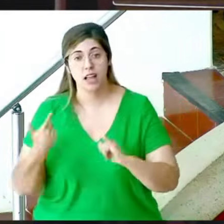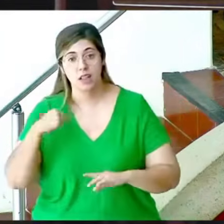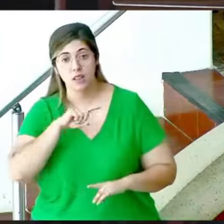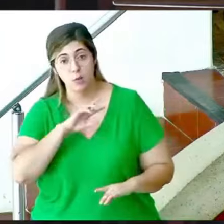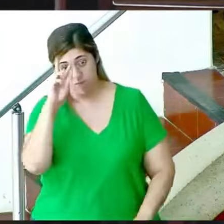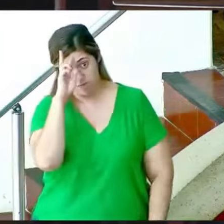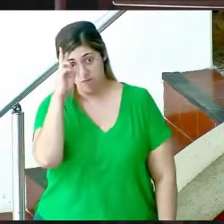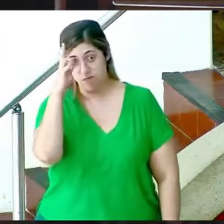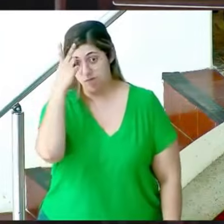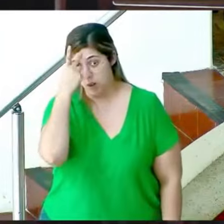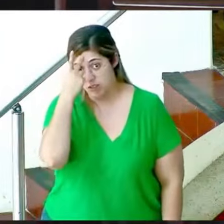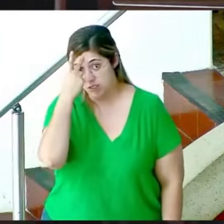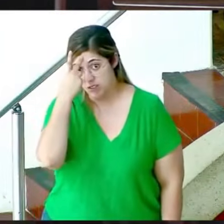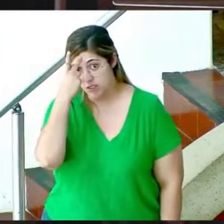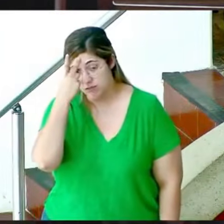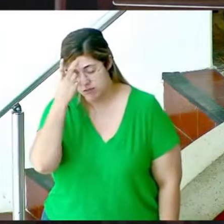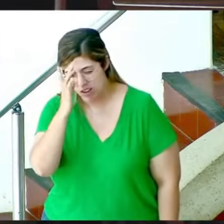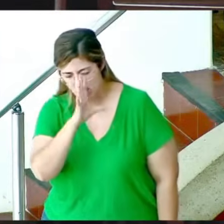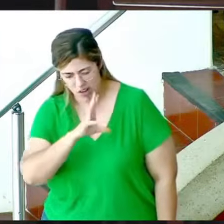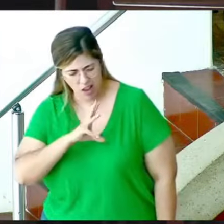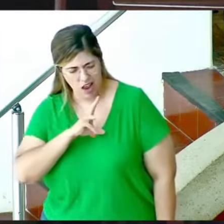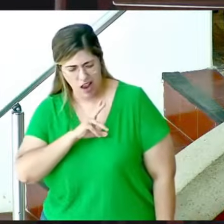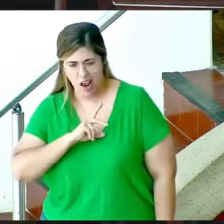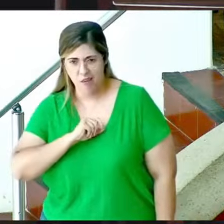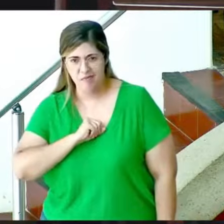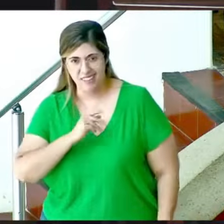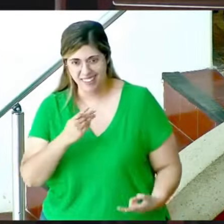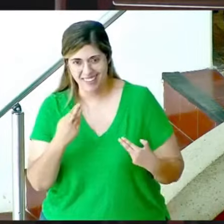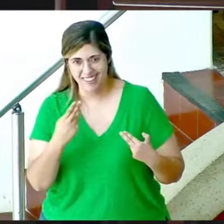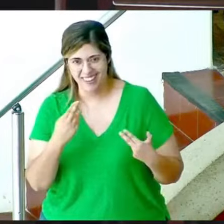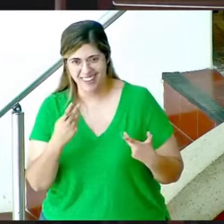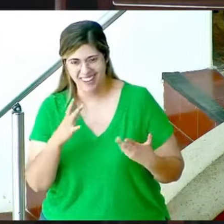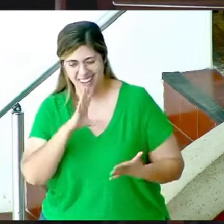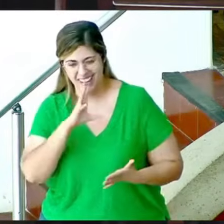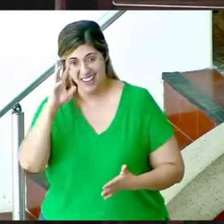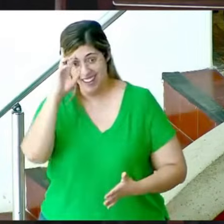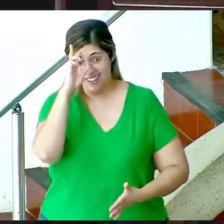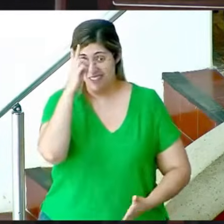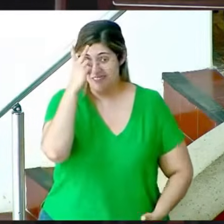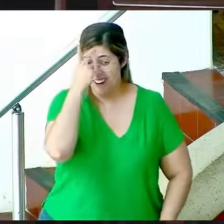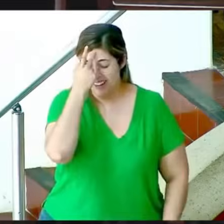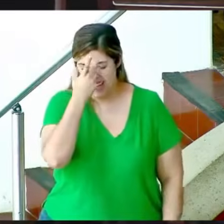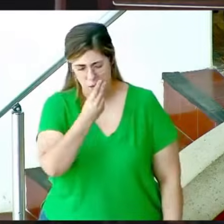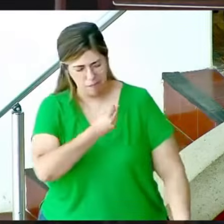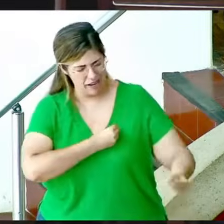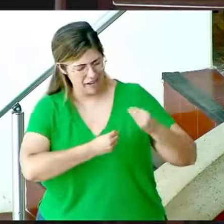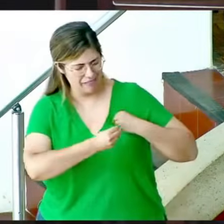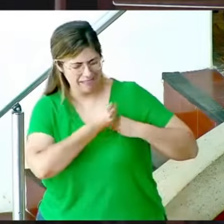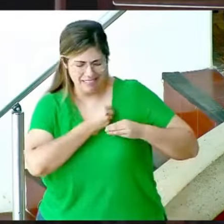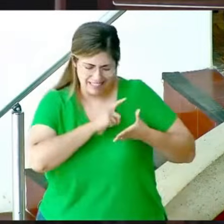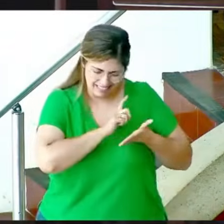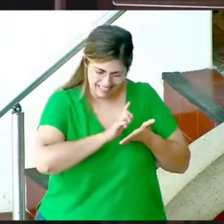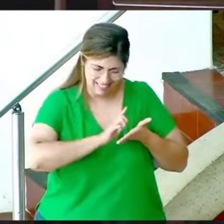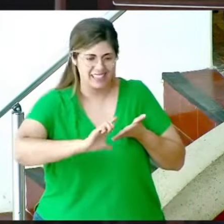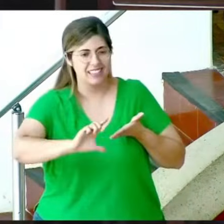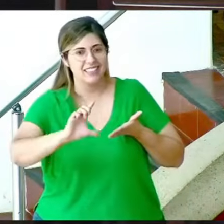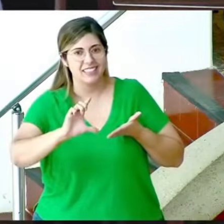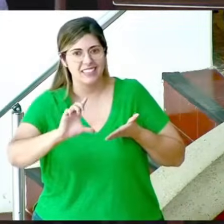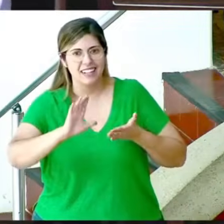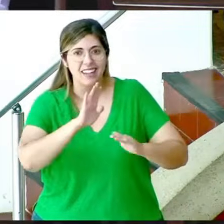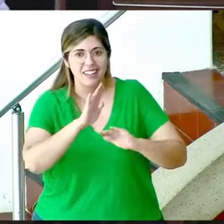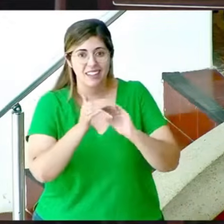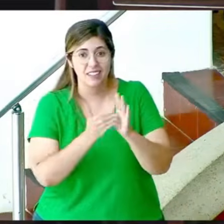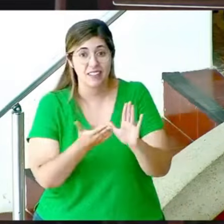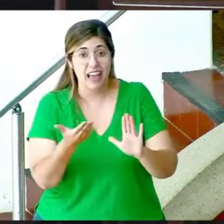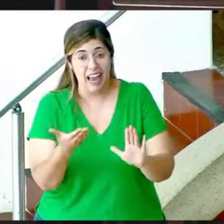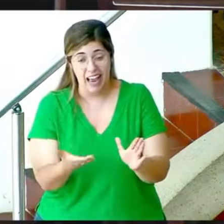conversão cobriu multidão de pecados. Antes de eu e você sermos convertidos a Deus, todos os nossos pecados